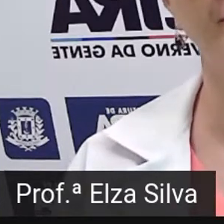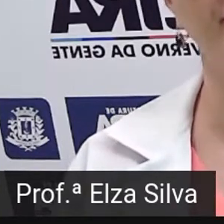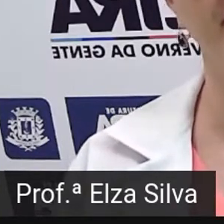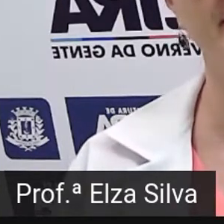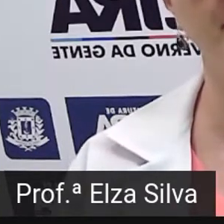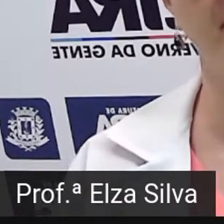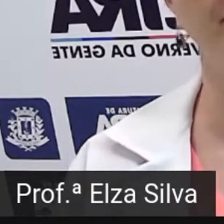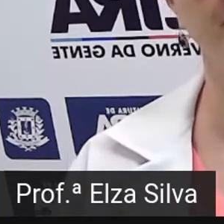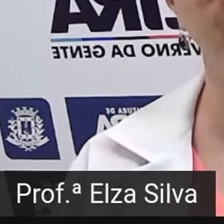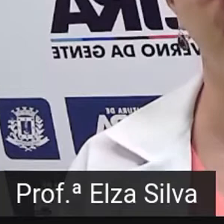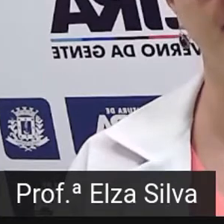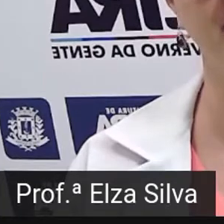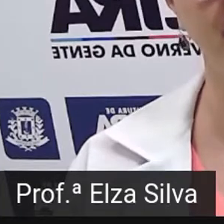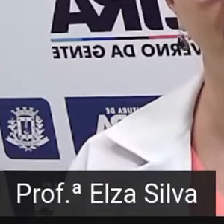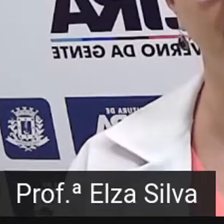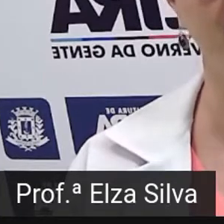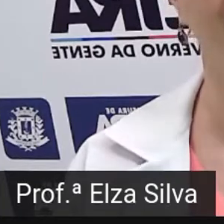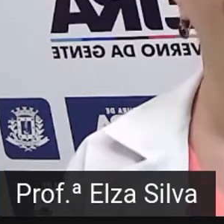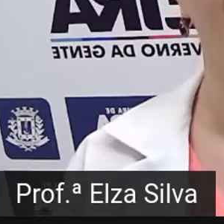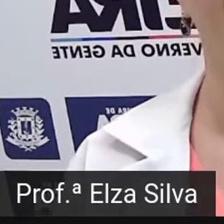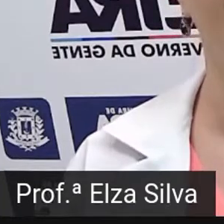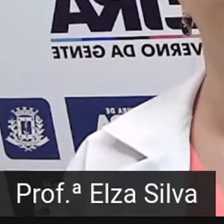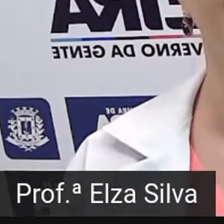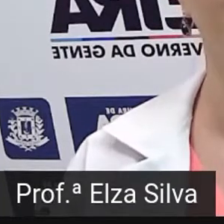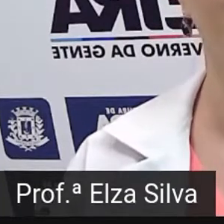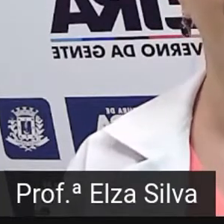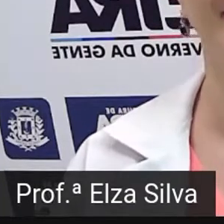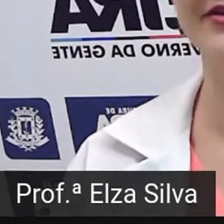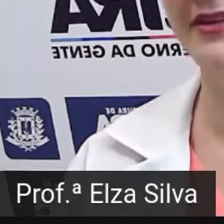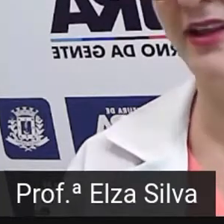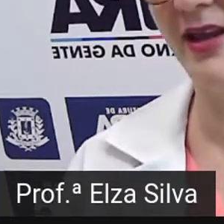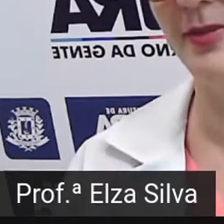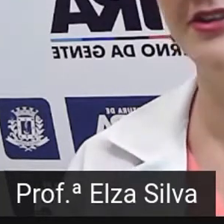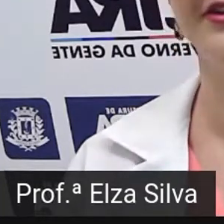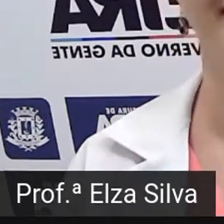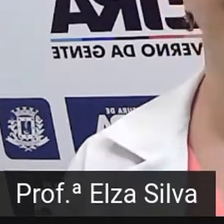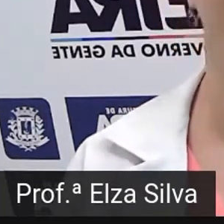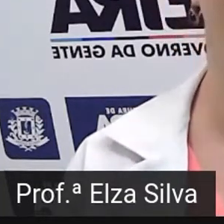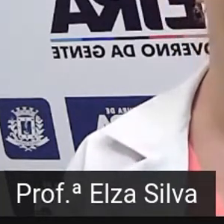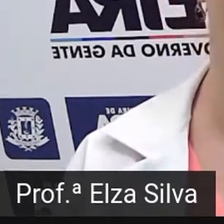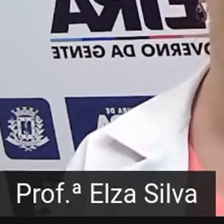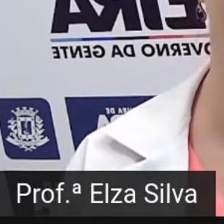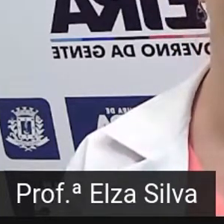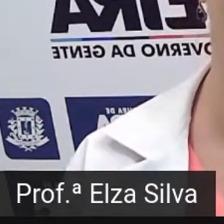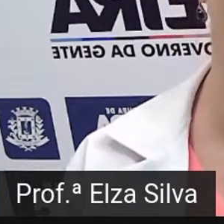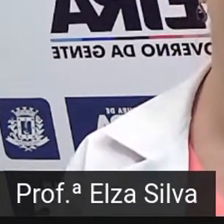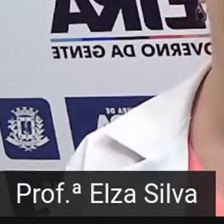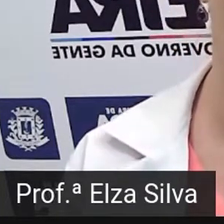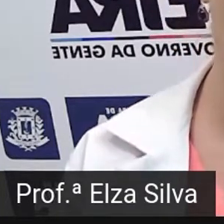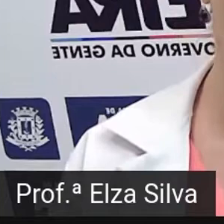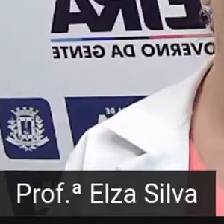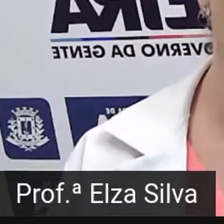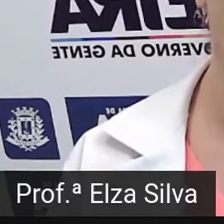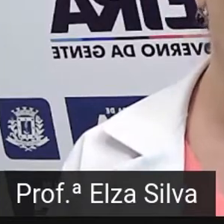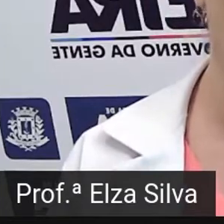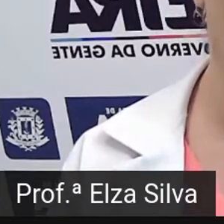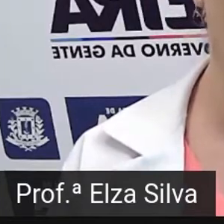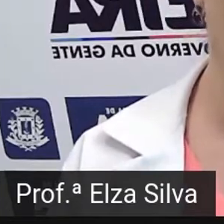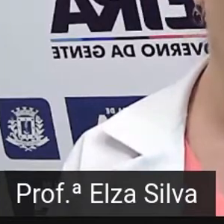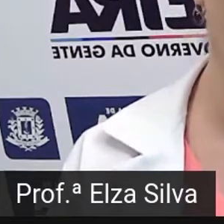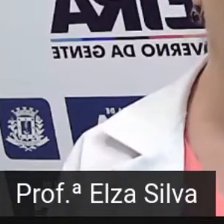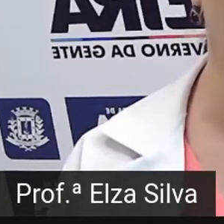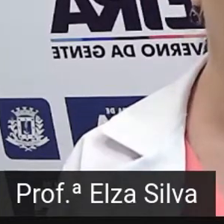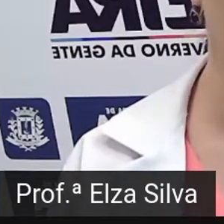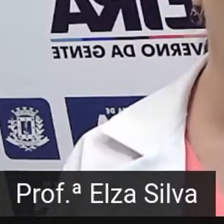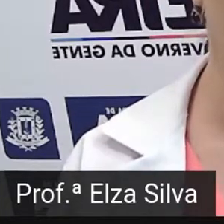Prefeitura Municipal de Feira de Santana. E ao nosso lado, a nossa intérprete, Cristiane Reis. E o tema de nossa